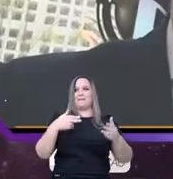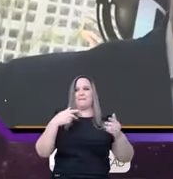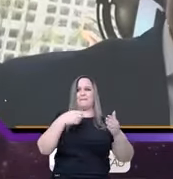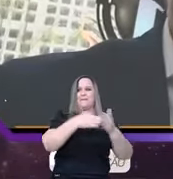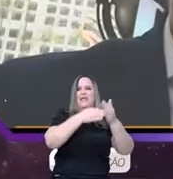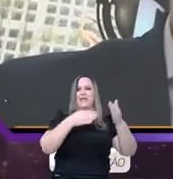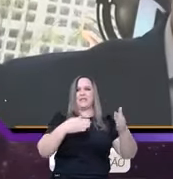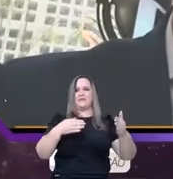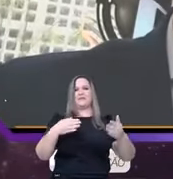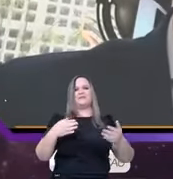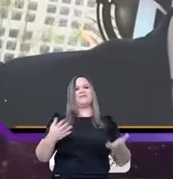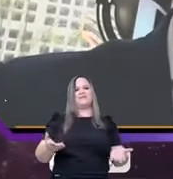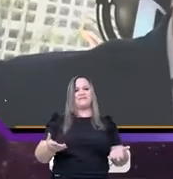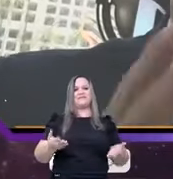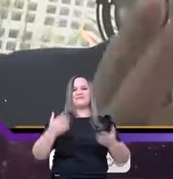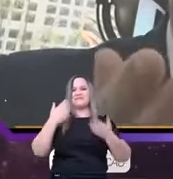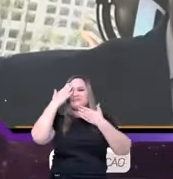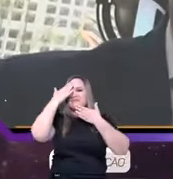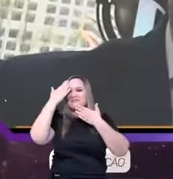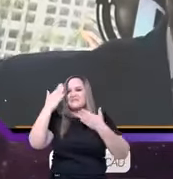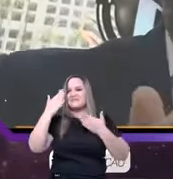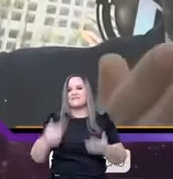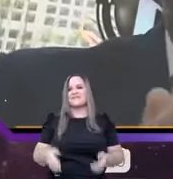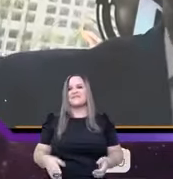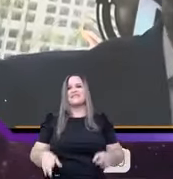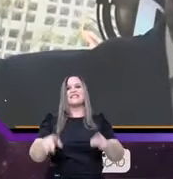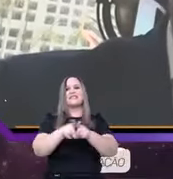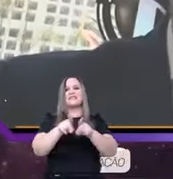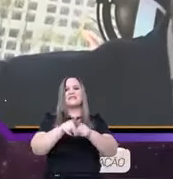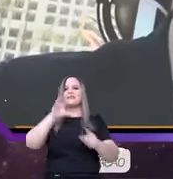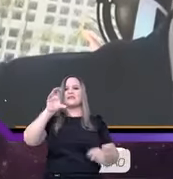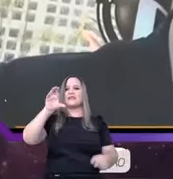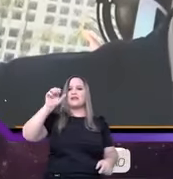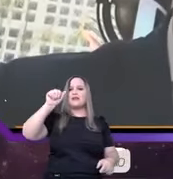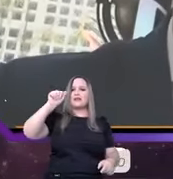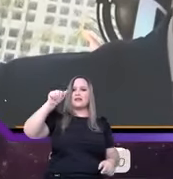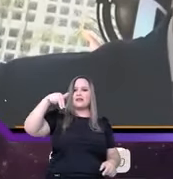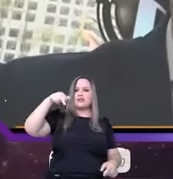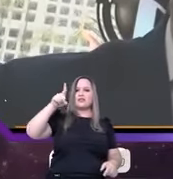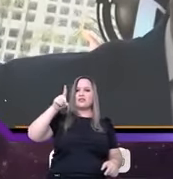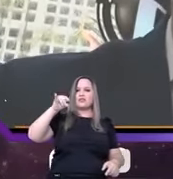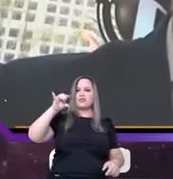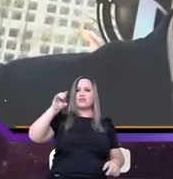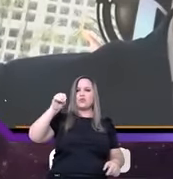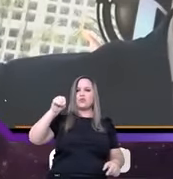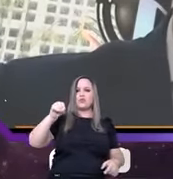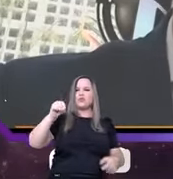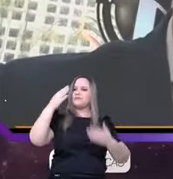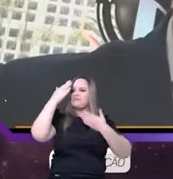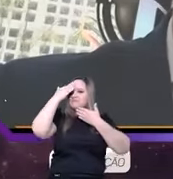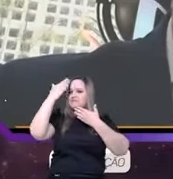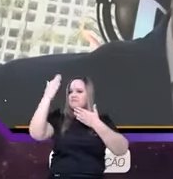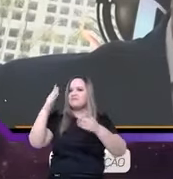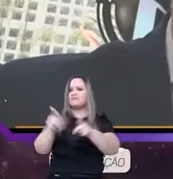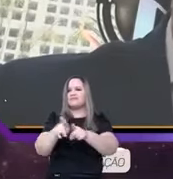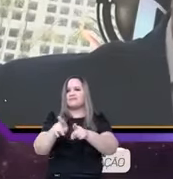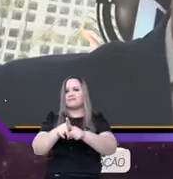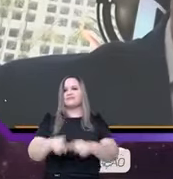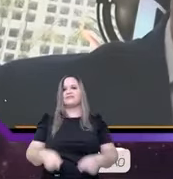de tudo. Cândido, muito obrigado. Vou deixar a palavra aberta para você fazer algumas considerações antes de eu fazer o